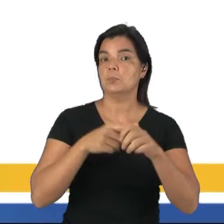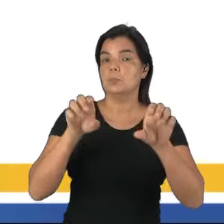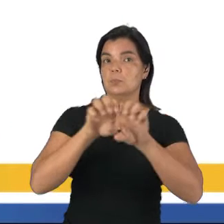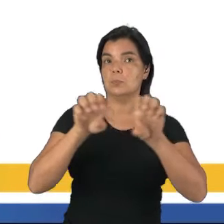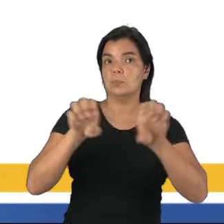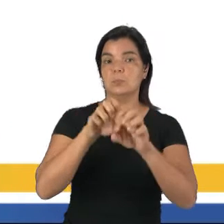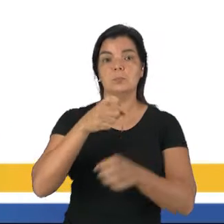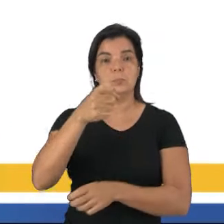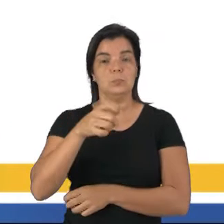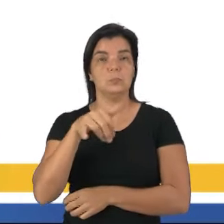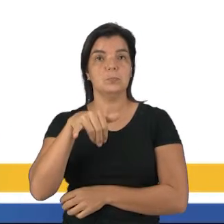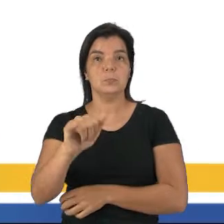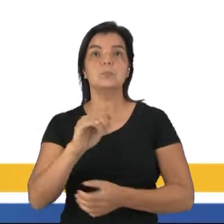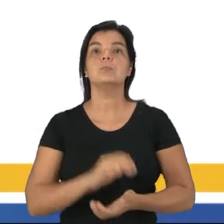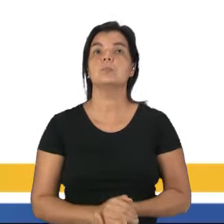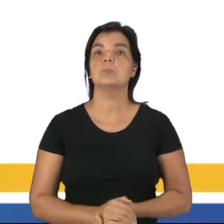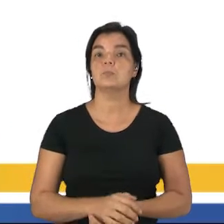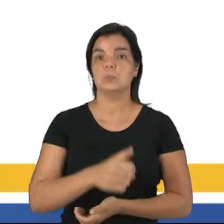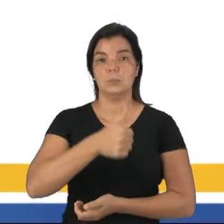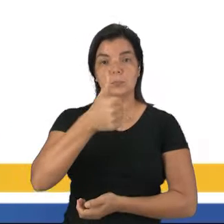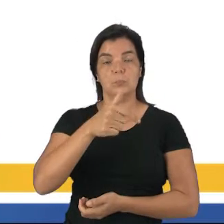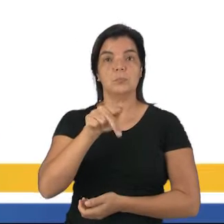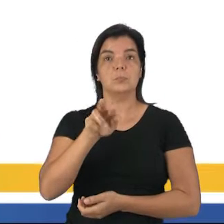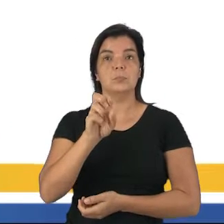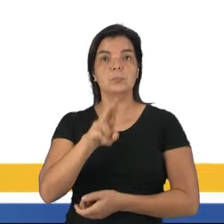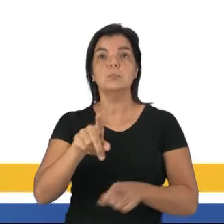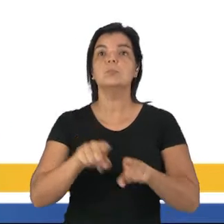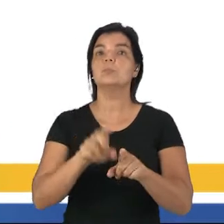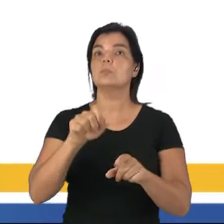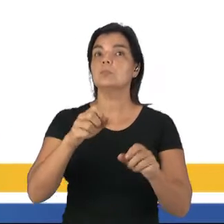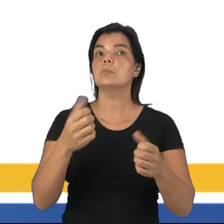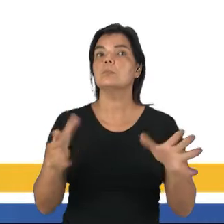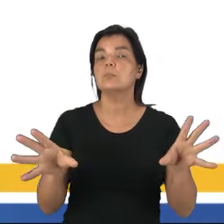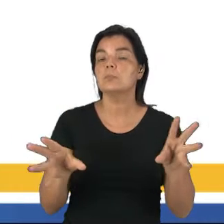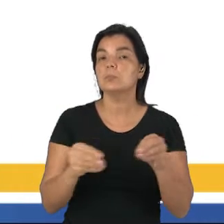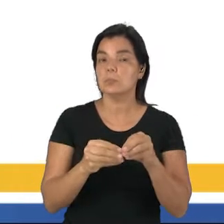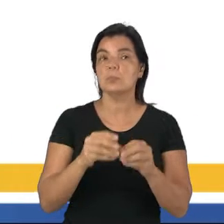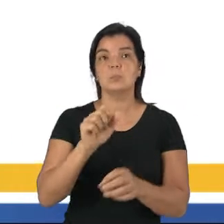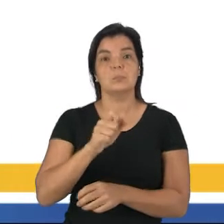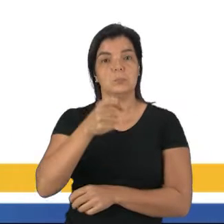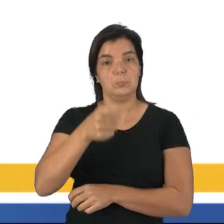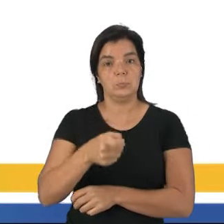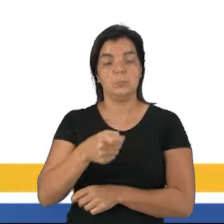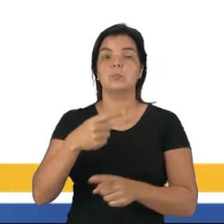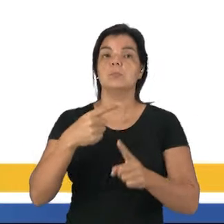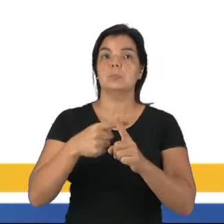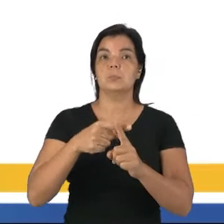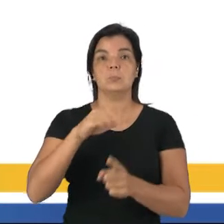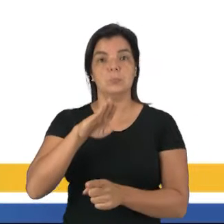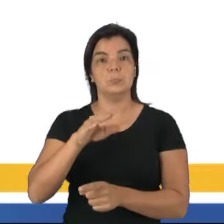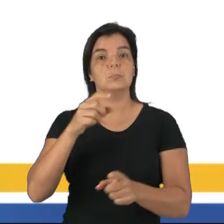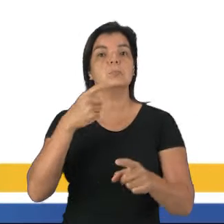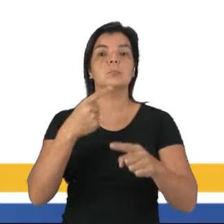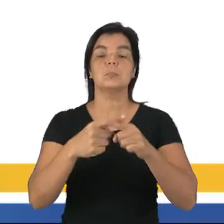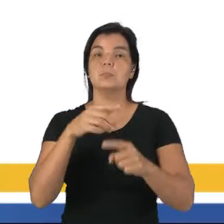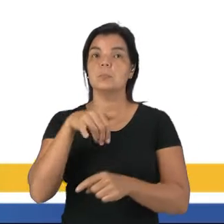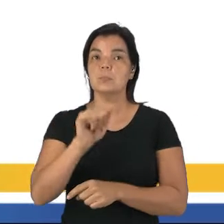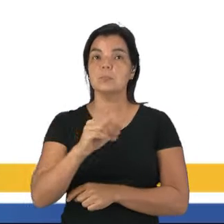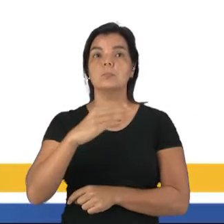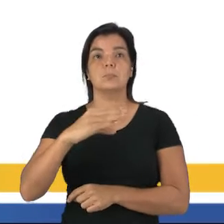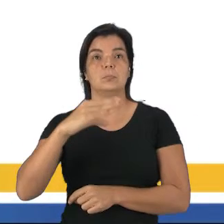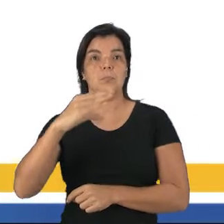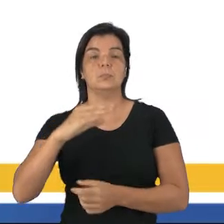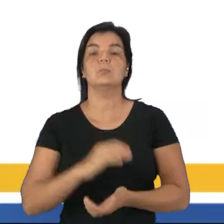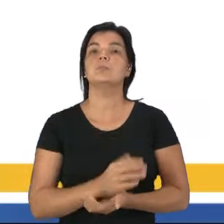com incógnitas x e y é denominada do primeiro grau se puder ser reduzida à forma ax mais by igual a c, em que a, b e c